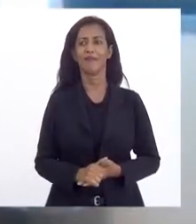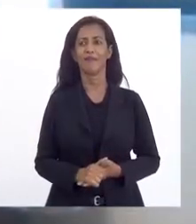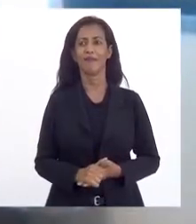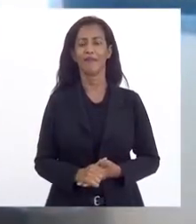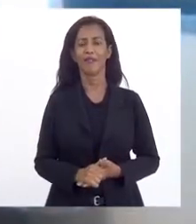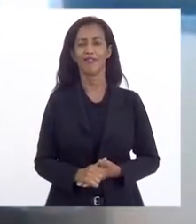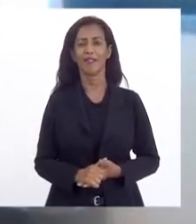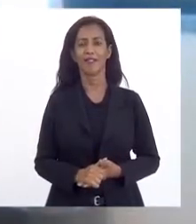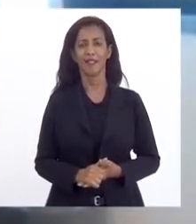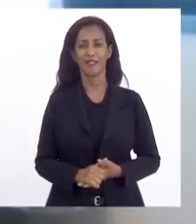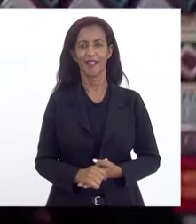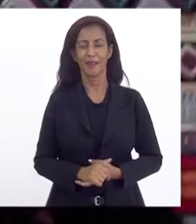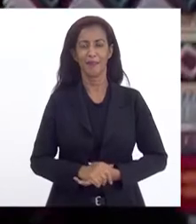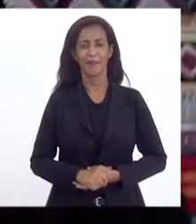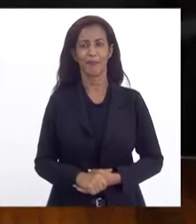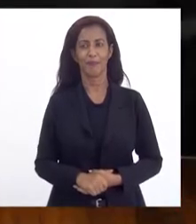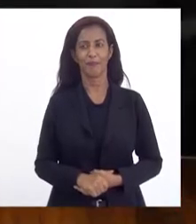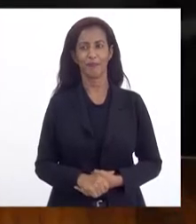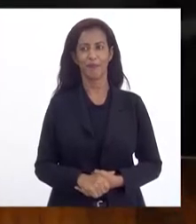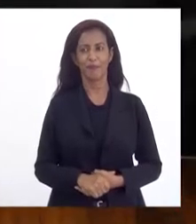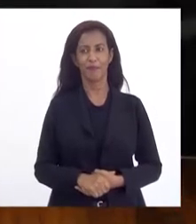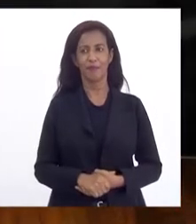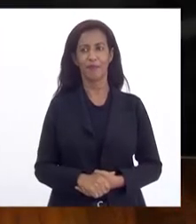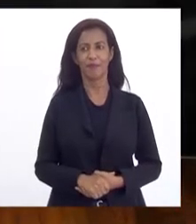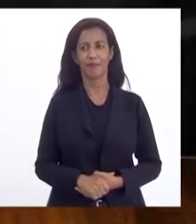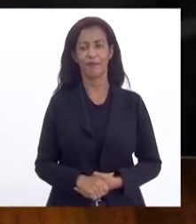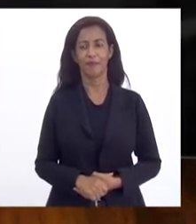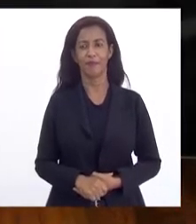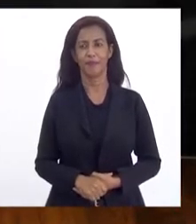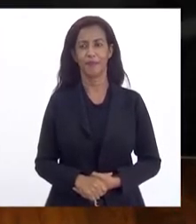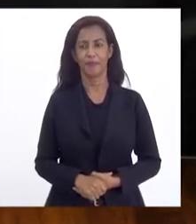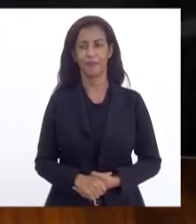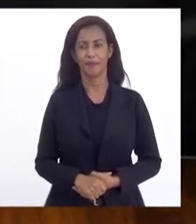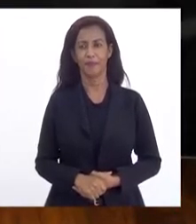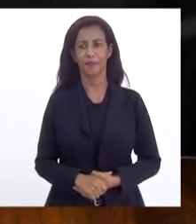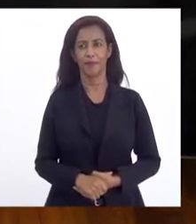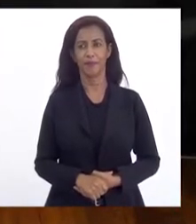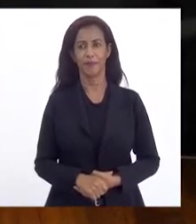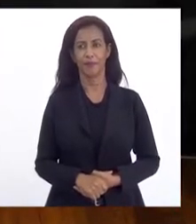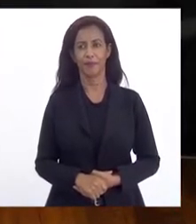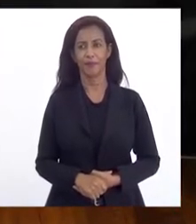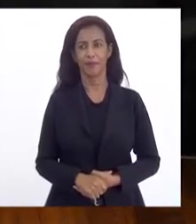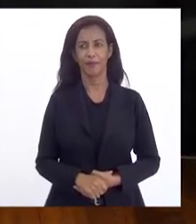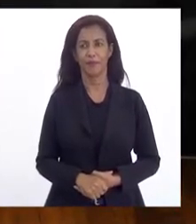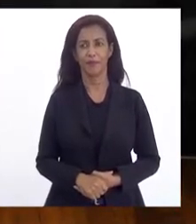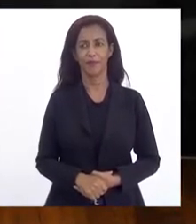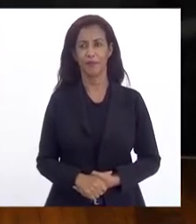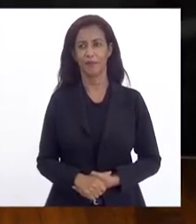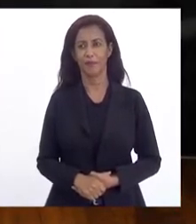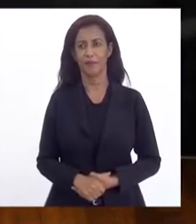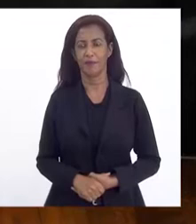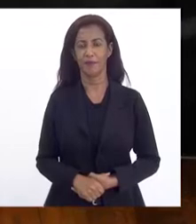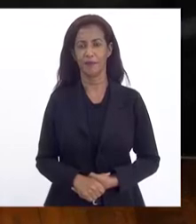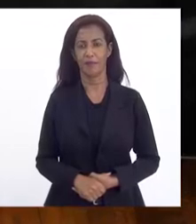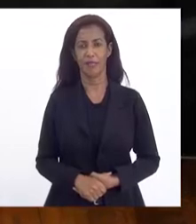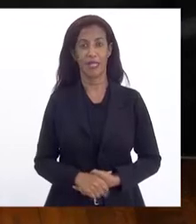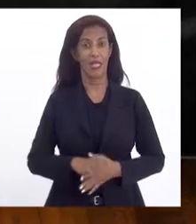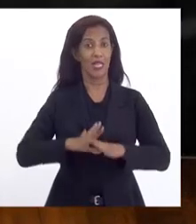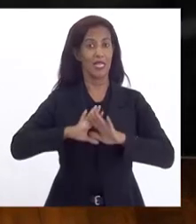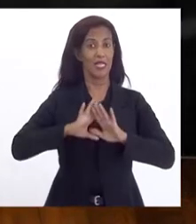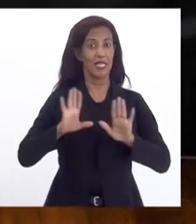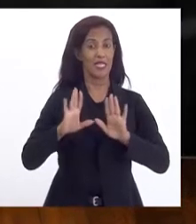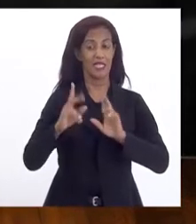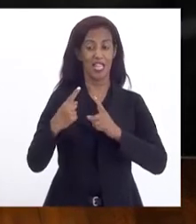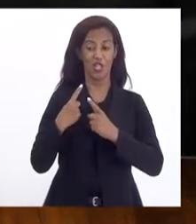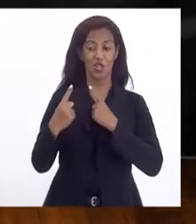pôr no orçamento. Vou reforçar em plenário. Eu acredito, deputada Mônica, sem utopia a gente não vai